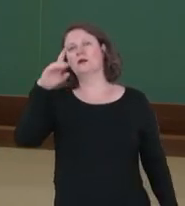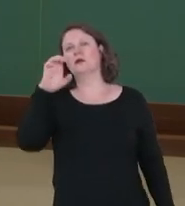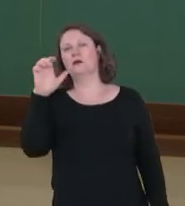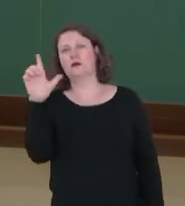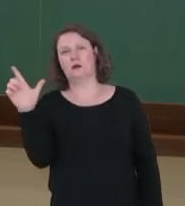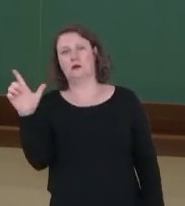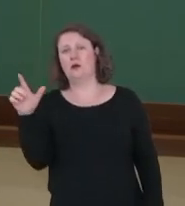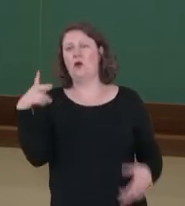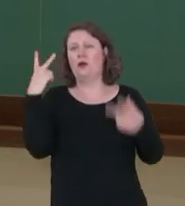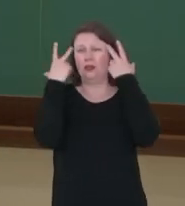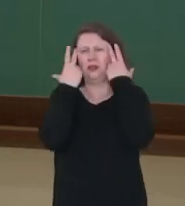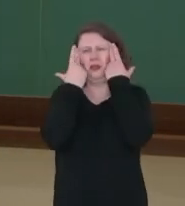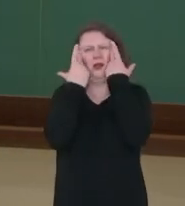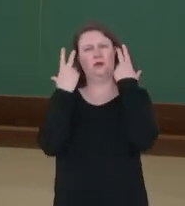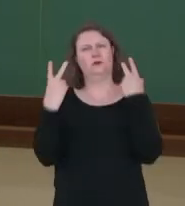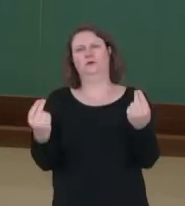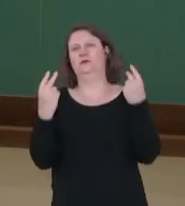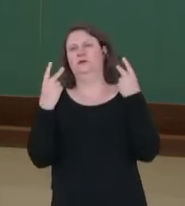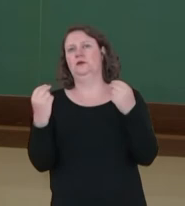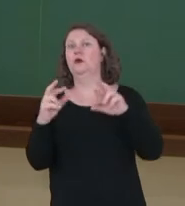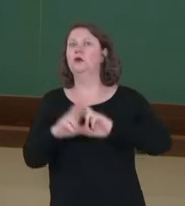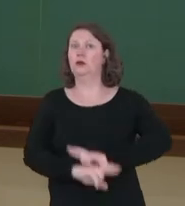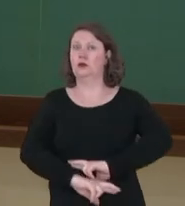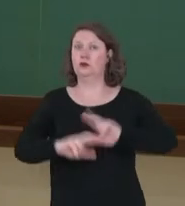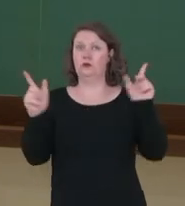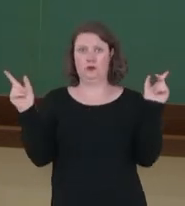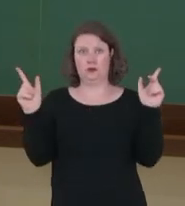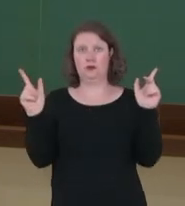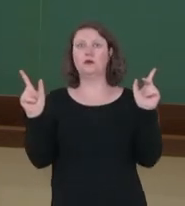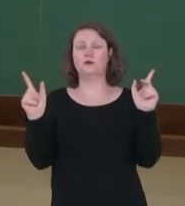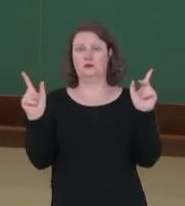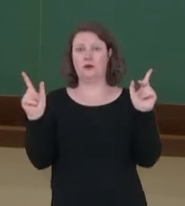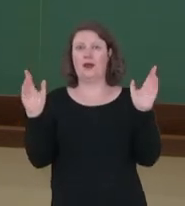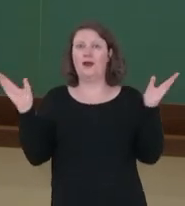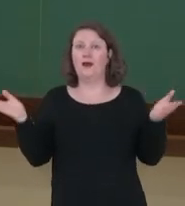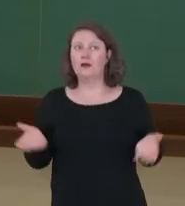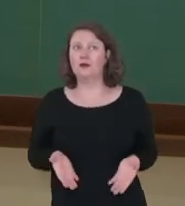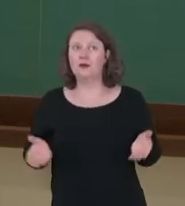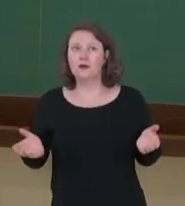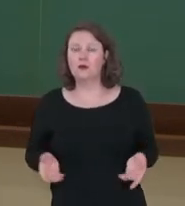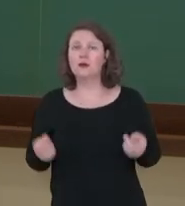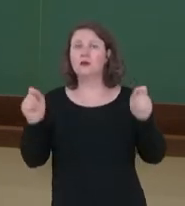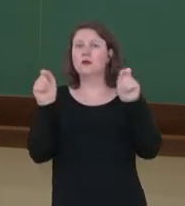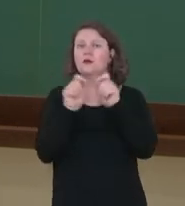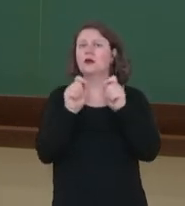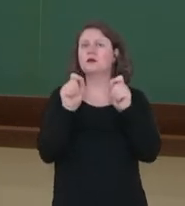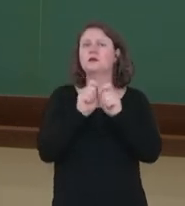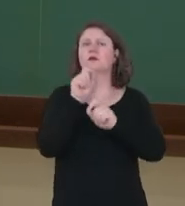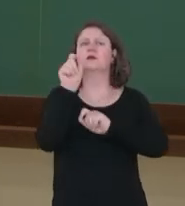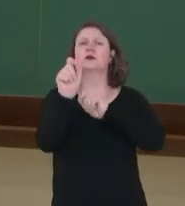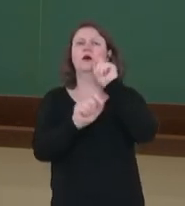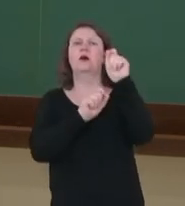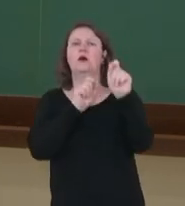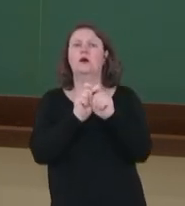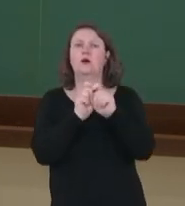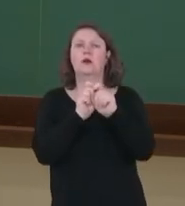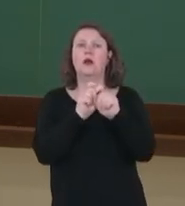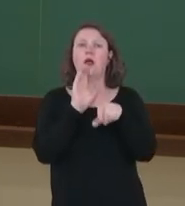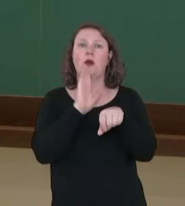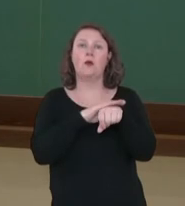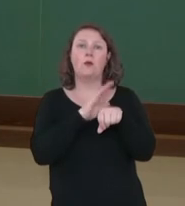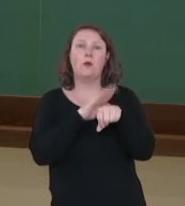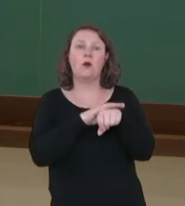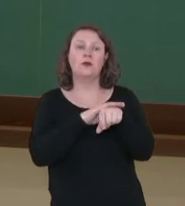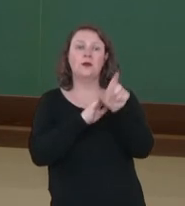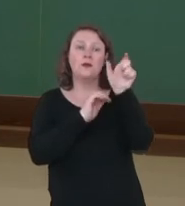O natural dela é uma autofecundação. Aqui, o processo de polinização cruzada é uma manipulação que